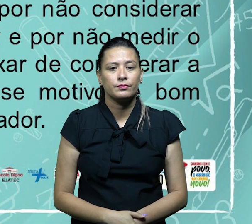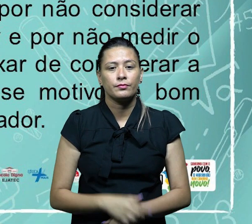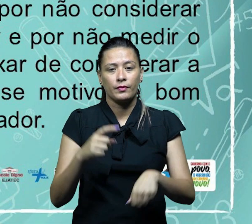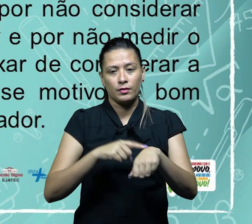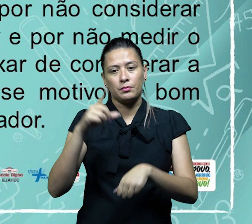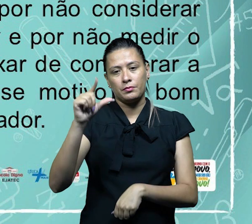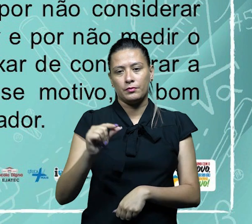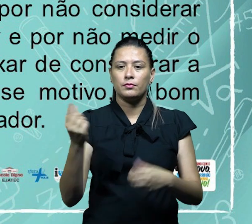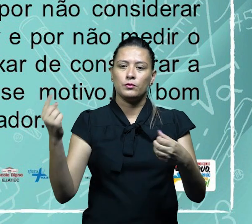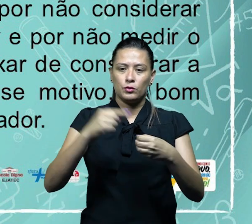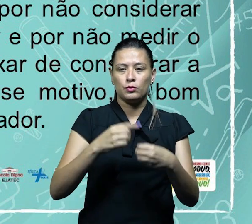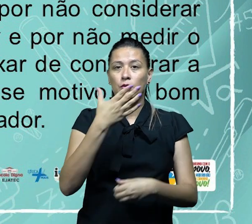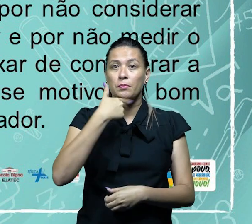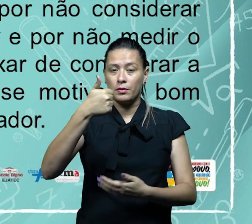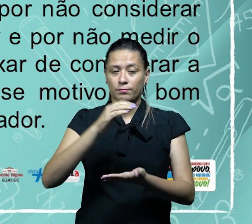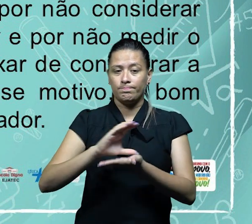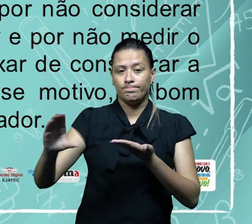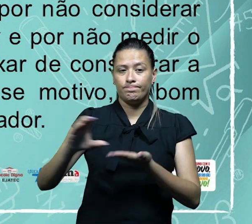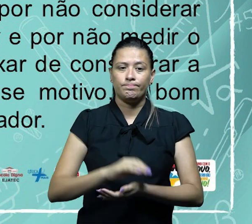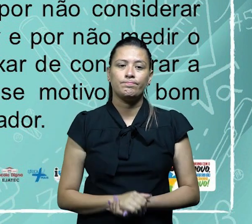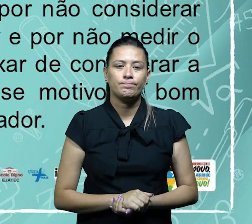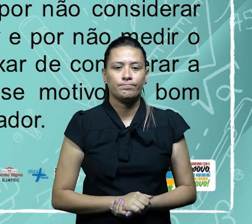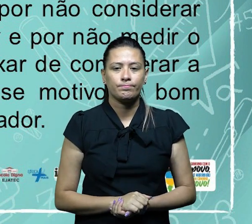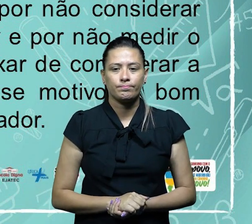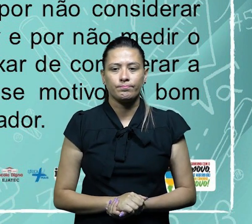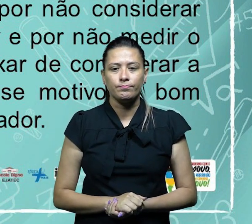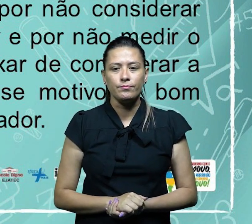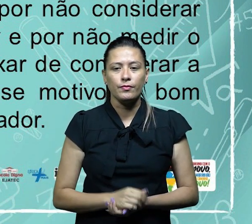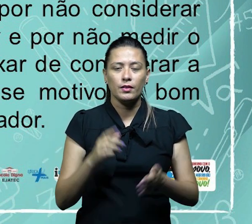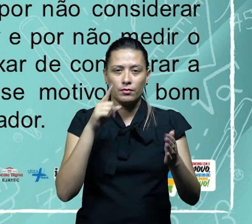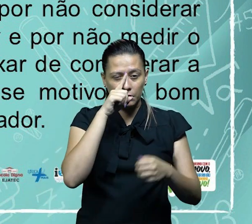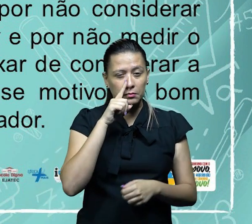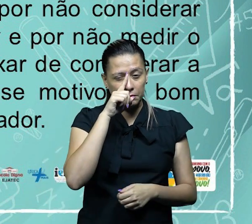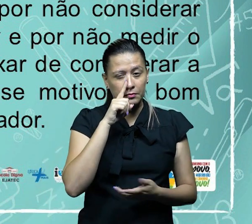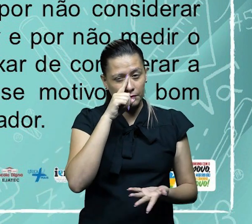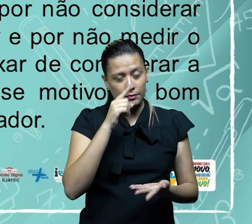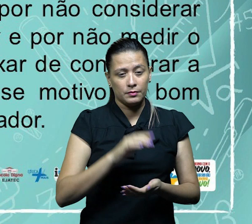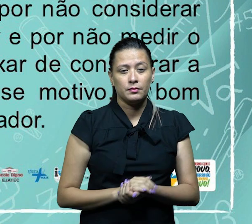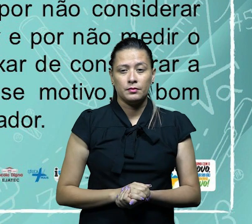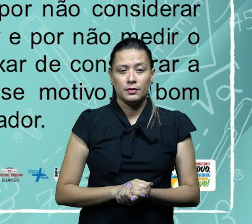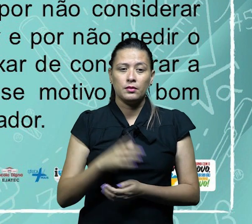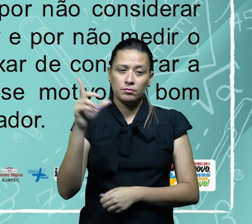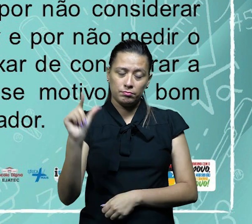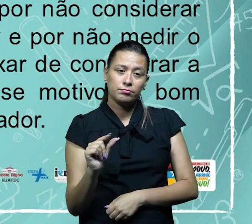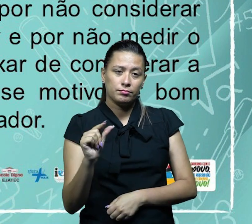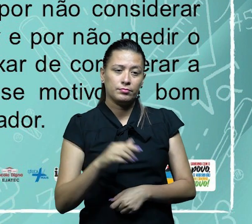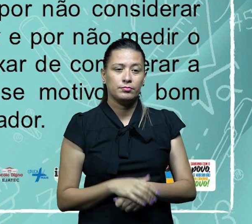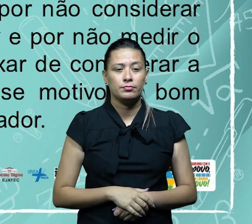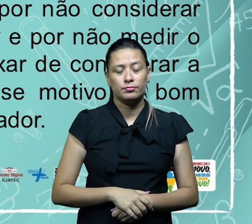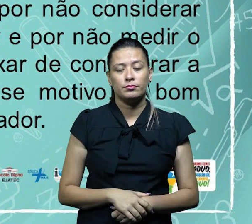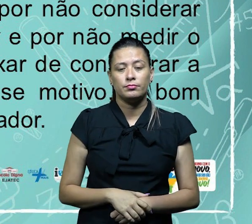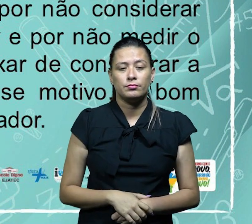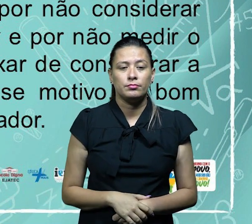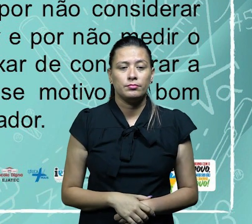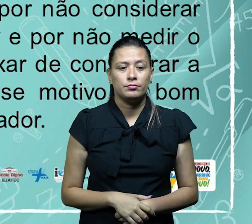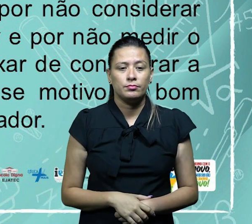vamos trabalhar, ok? Eu posso limitações por não considerar os fluxos de caixa que vêm após o payback. E por não medir o custo de